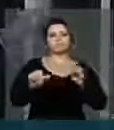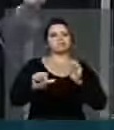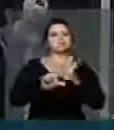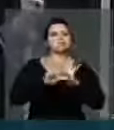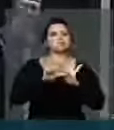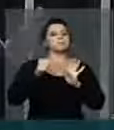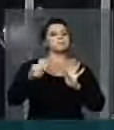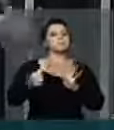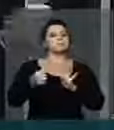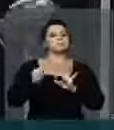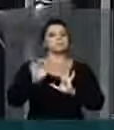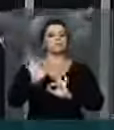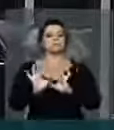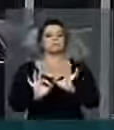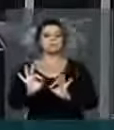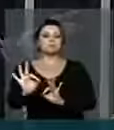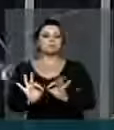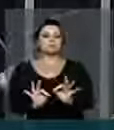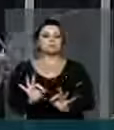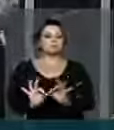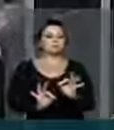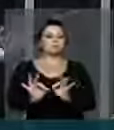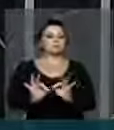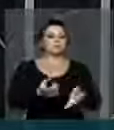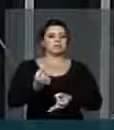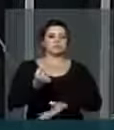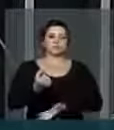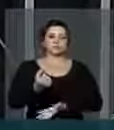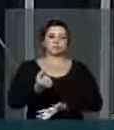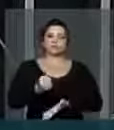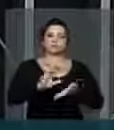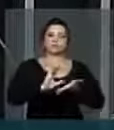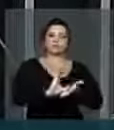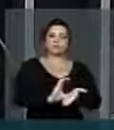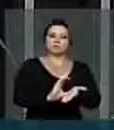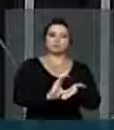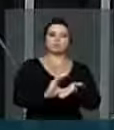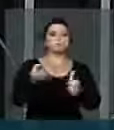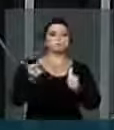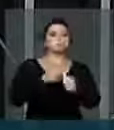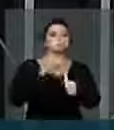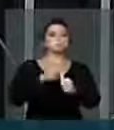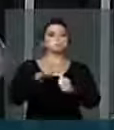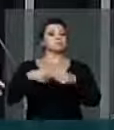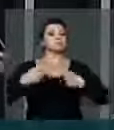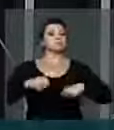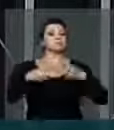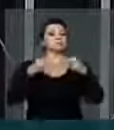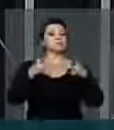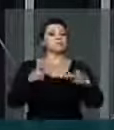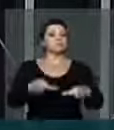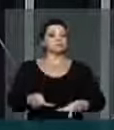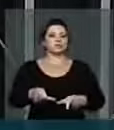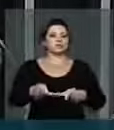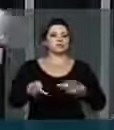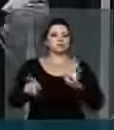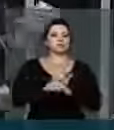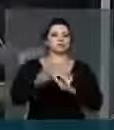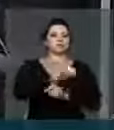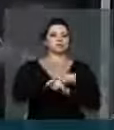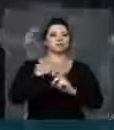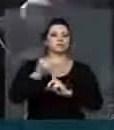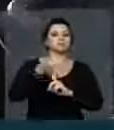primeiro, da elaboração do orçamento a partir de projetos na base da sociedade.